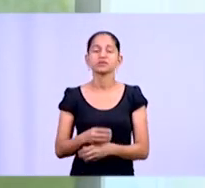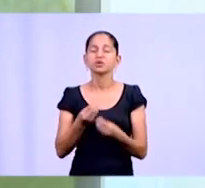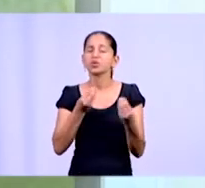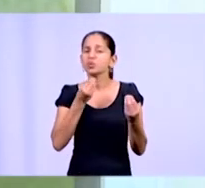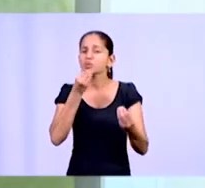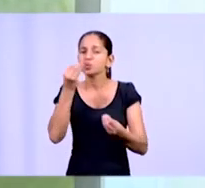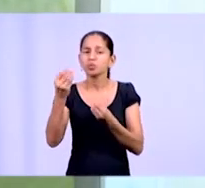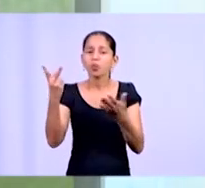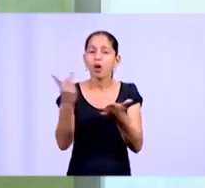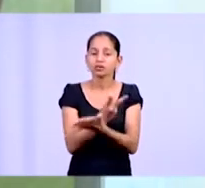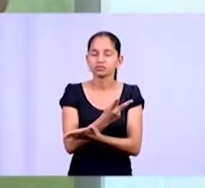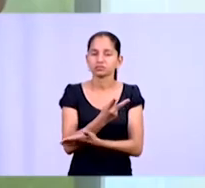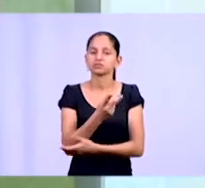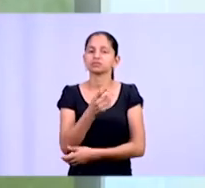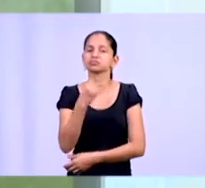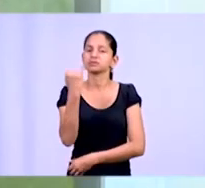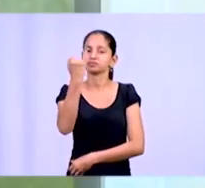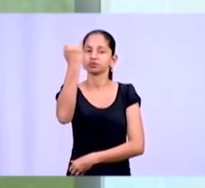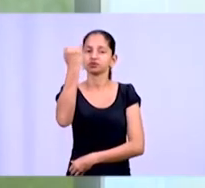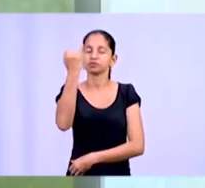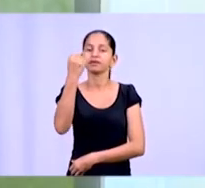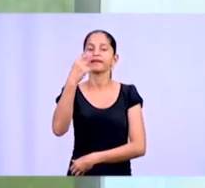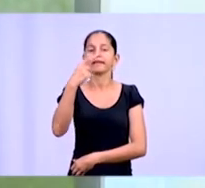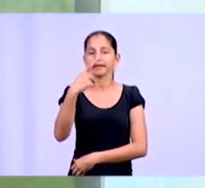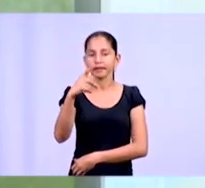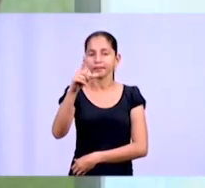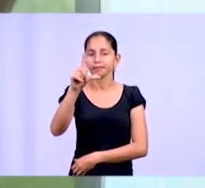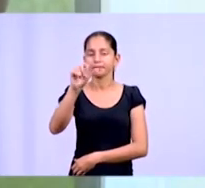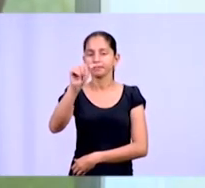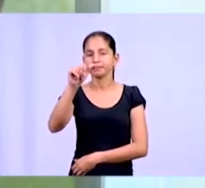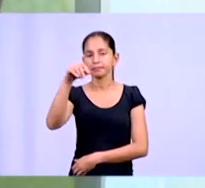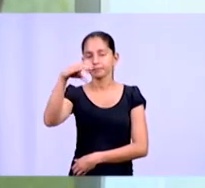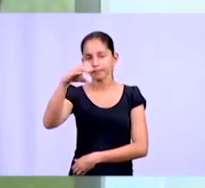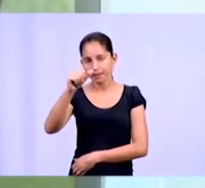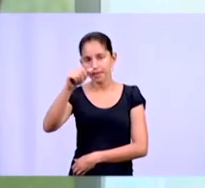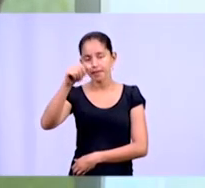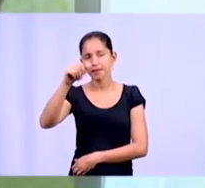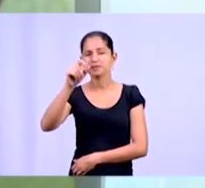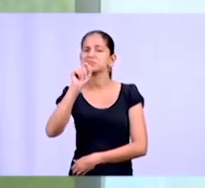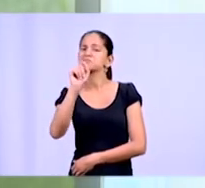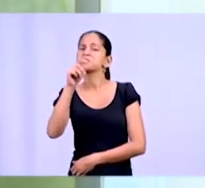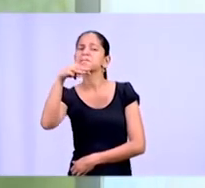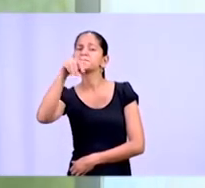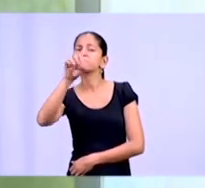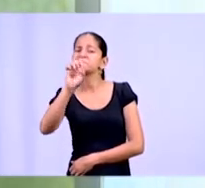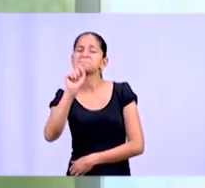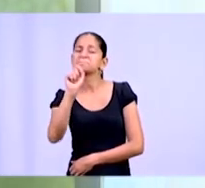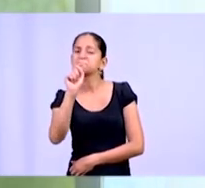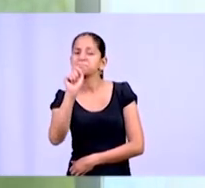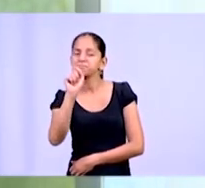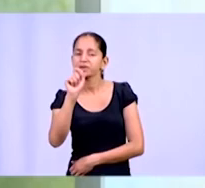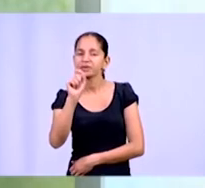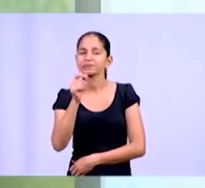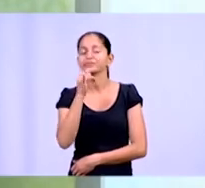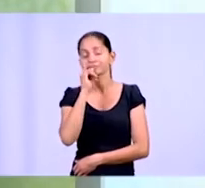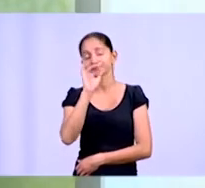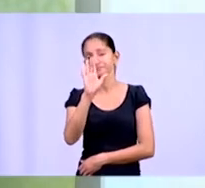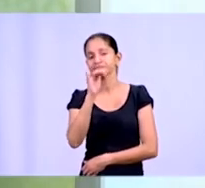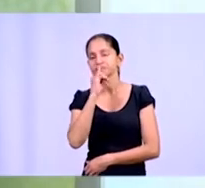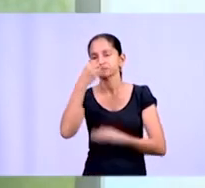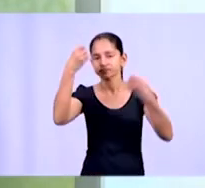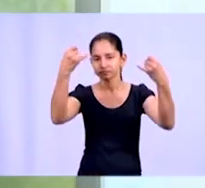marco nesse caso foi essa placa-mãe da Intel. Professor, o que, é que seria uma placa-mãe? Placa-mãe é como se